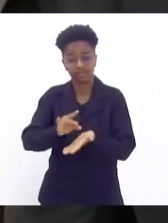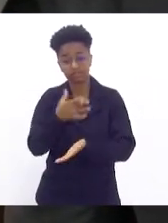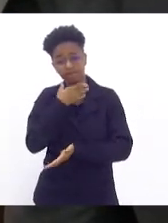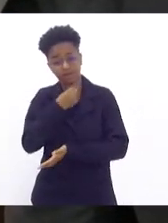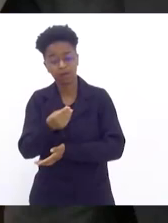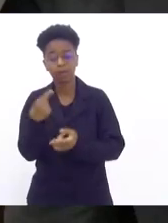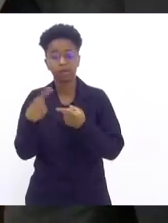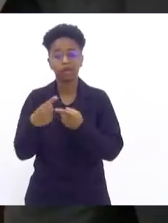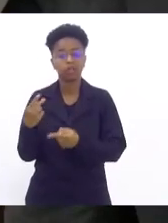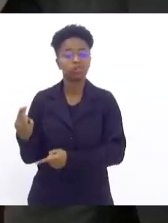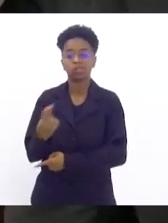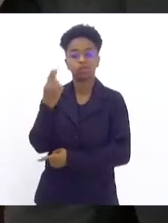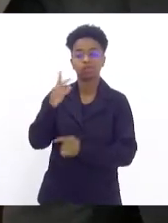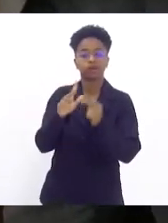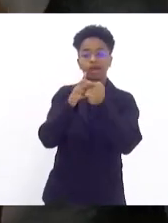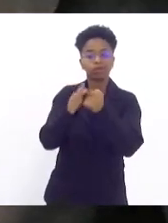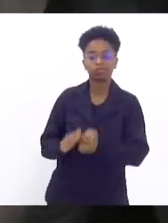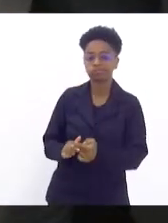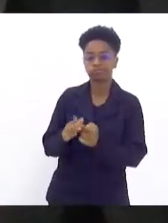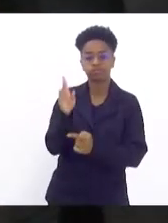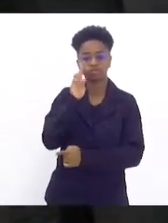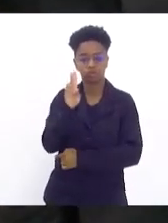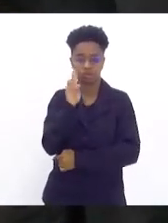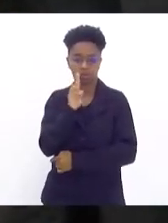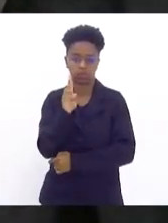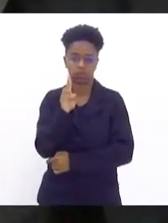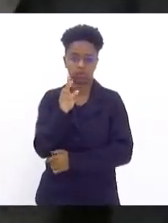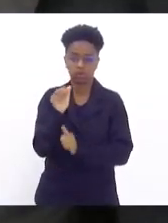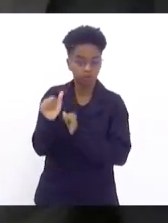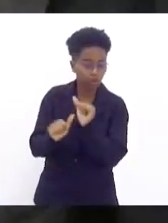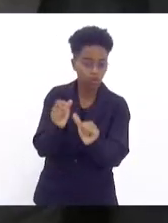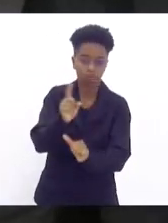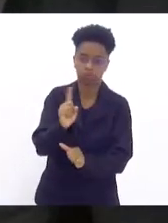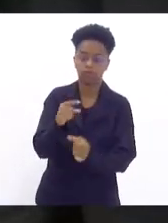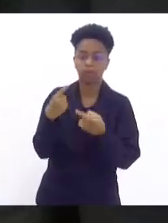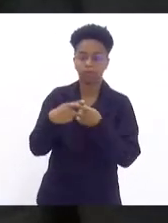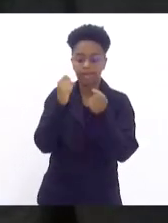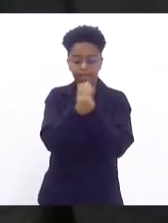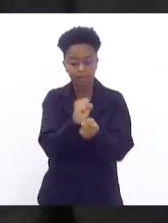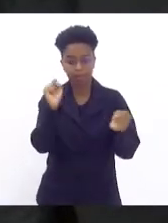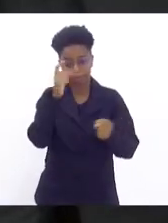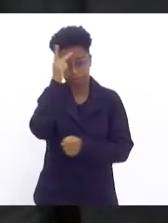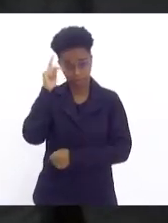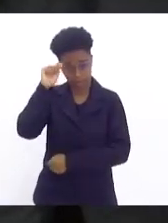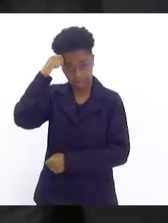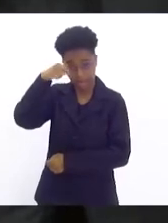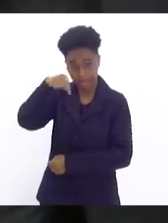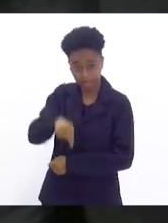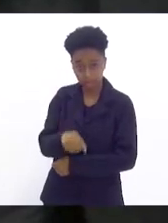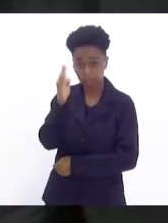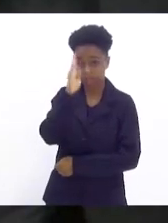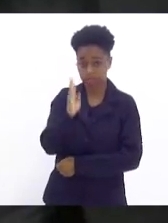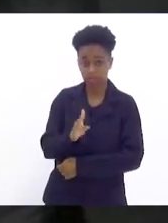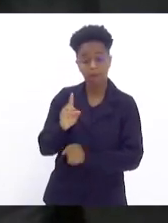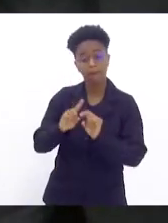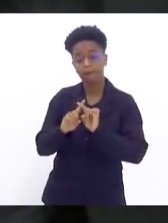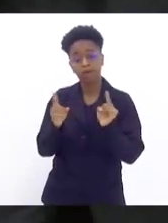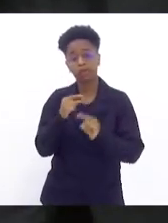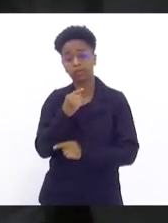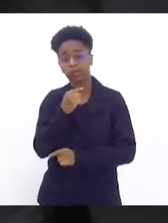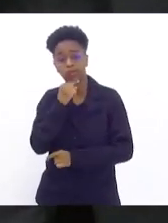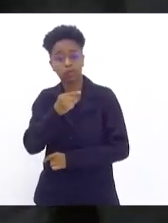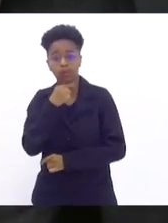capaz de produzir reparação histórica a libertação dos negros e negras no nosso país não conseguiu